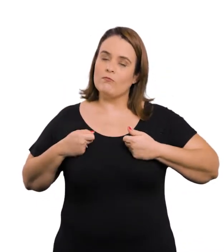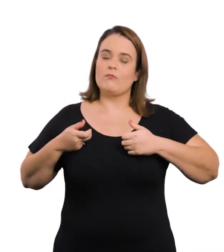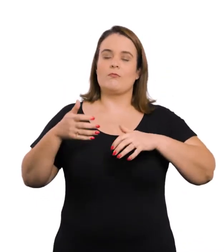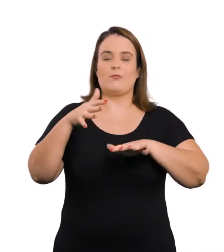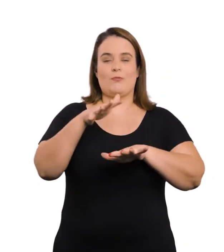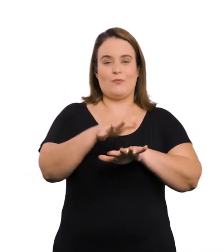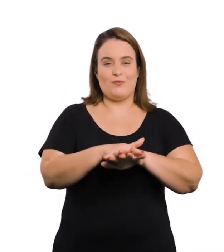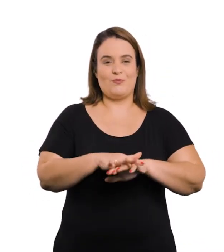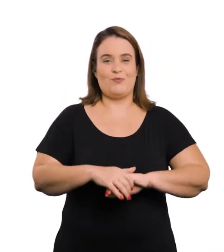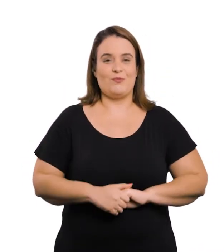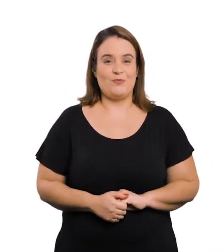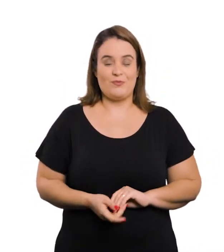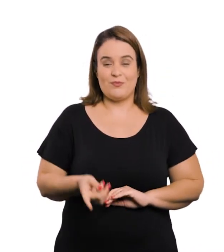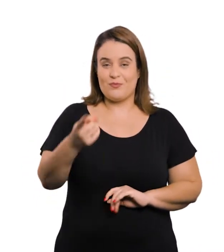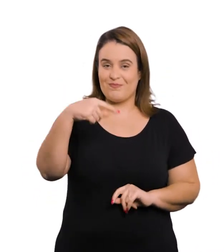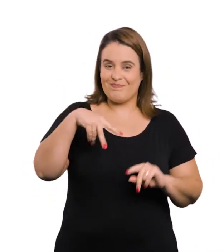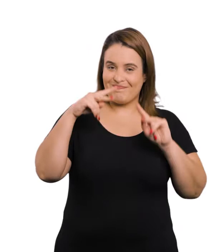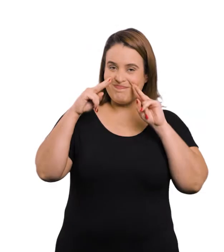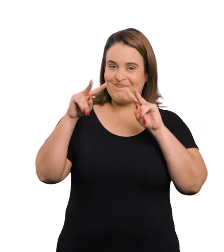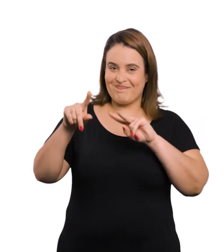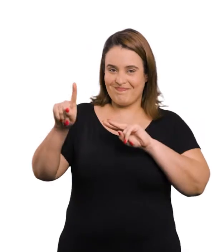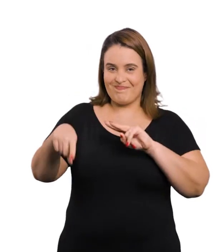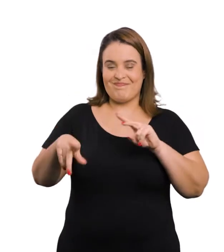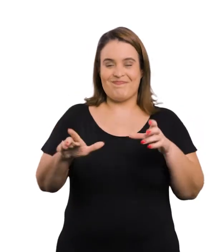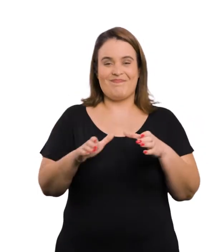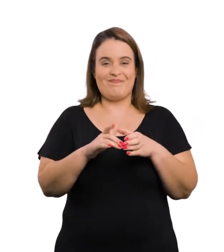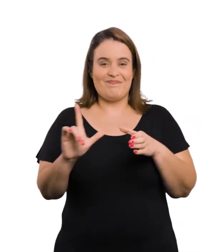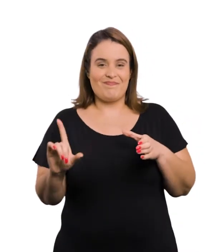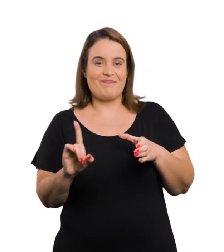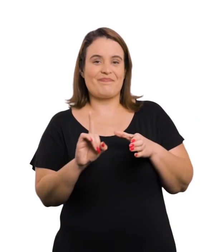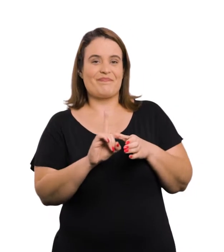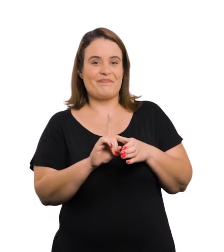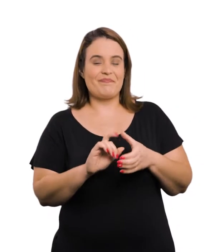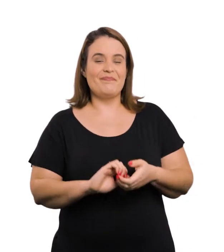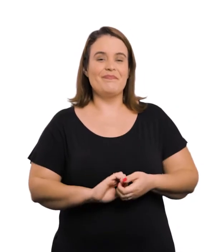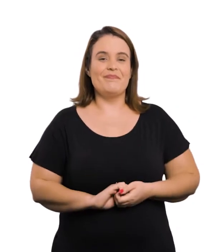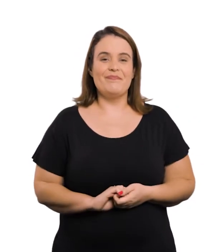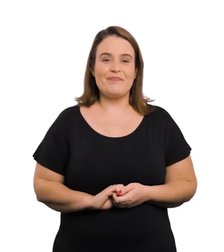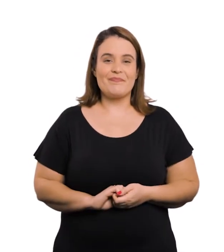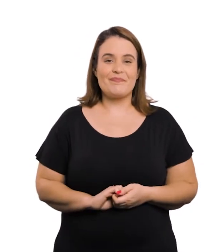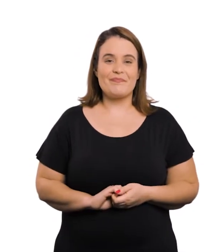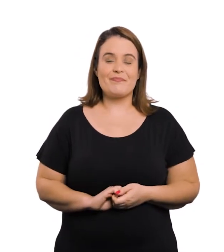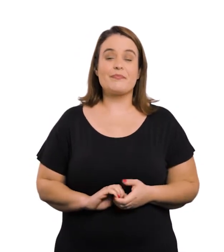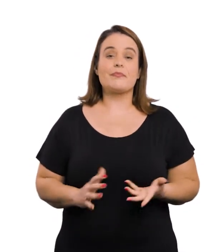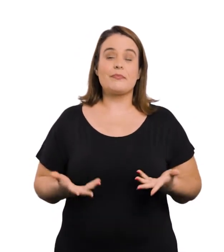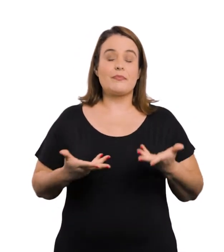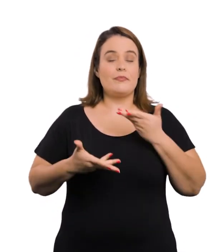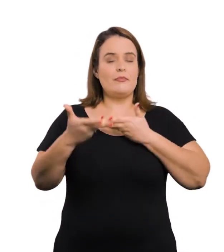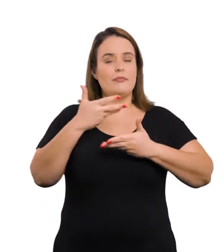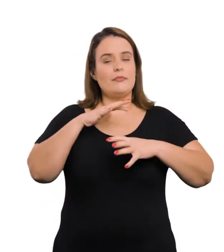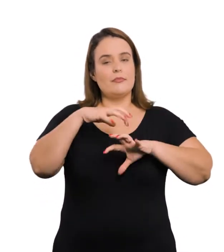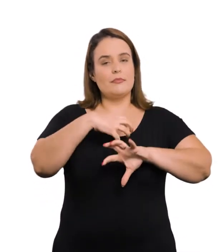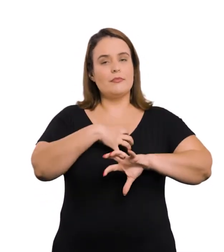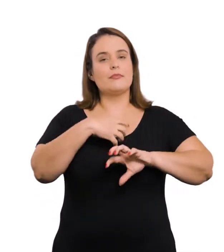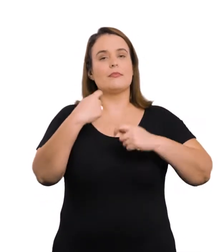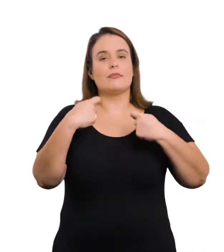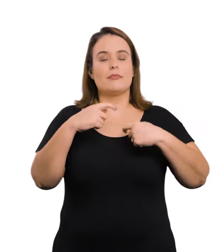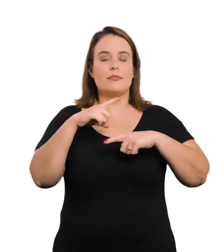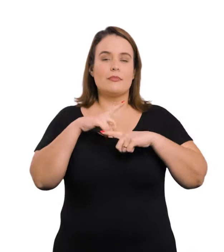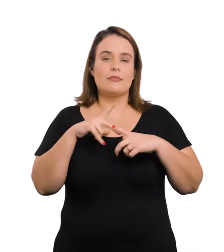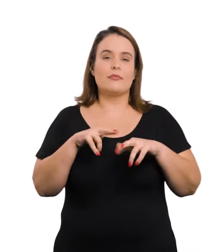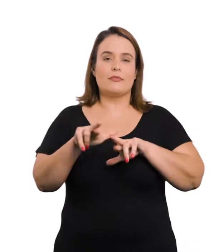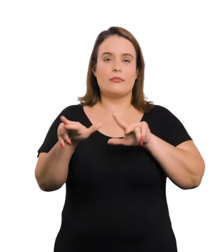acolhidas, incluídas e sejam vistas como membros da equipe. A sensibilização deve prever a convivência harmoniosa